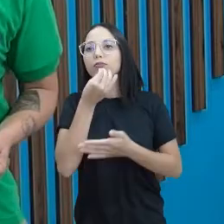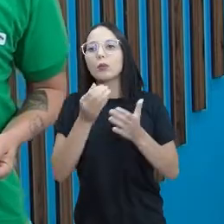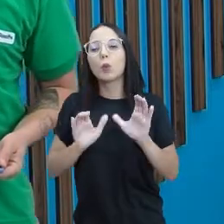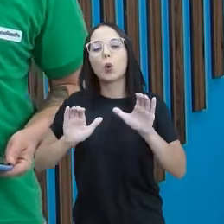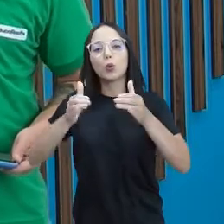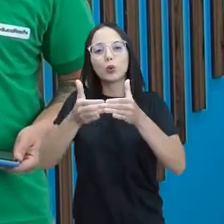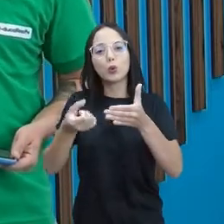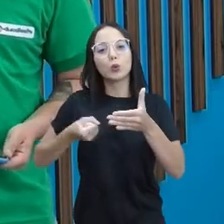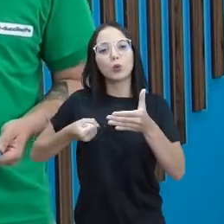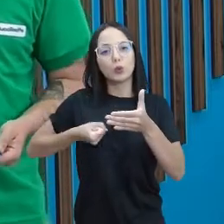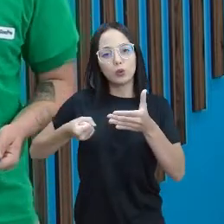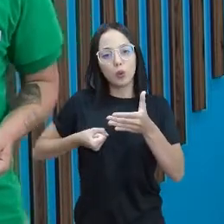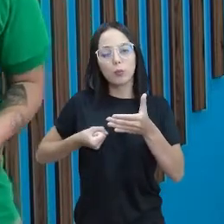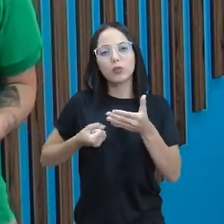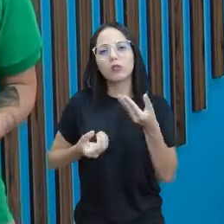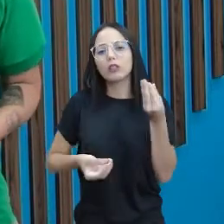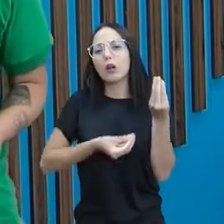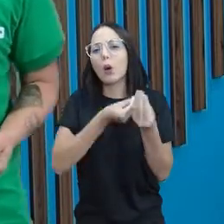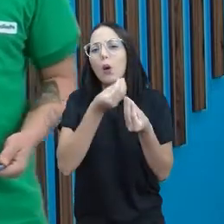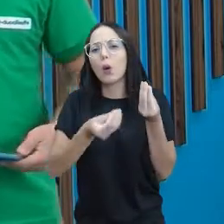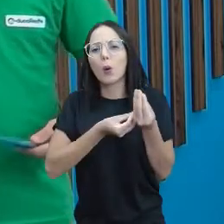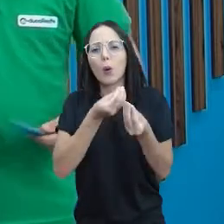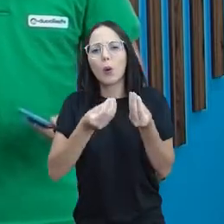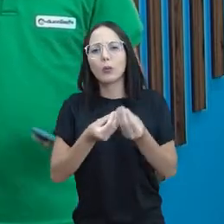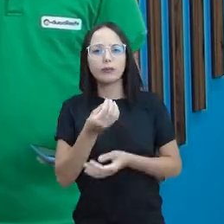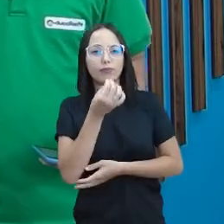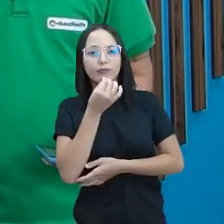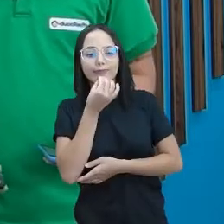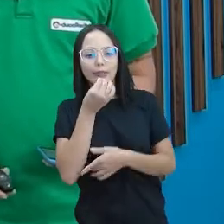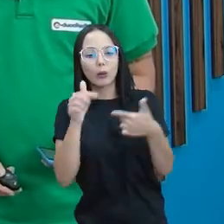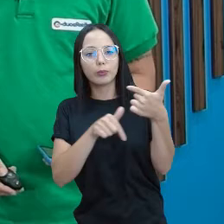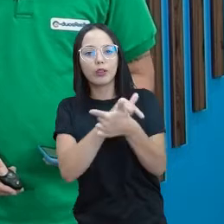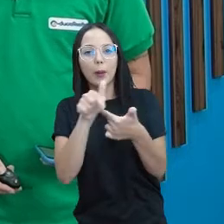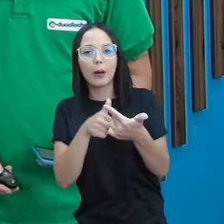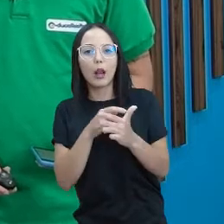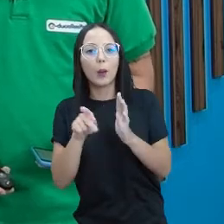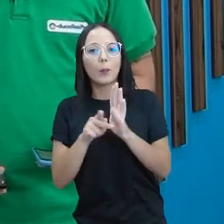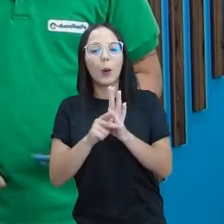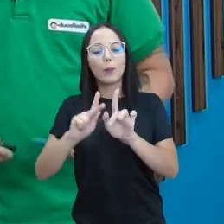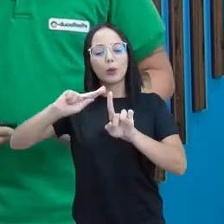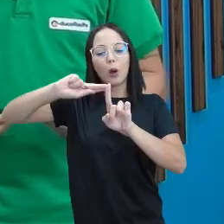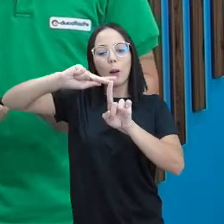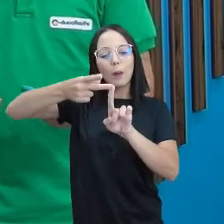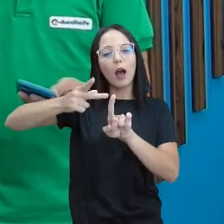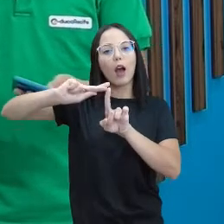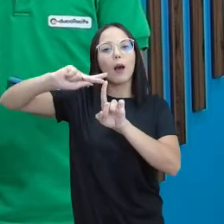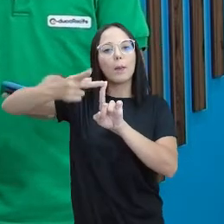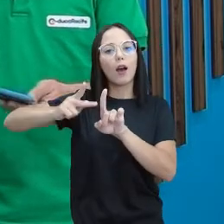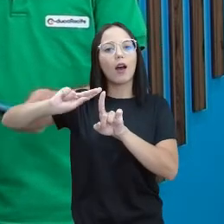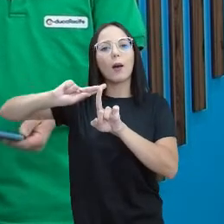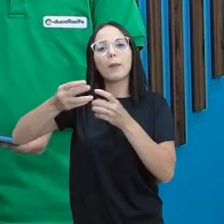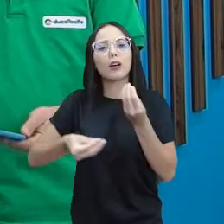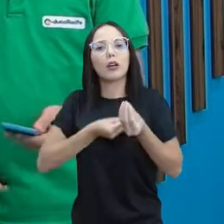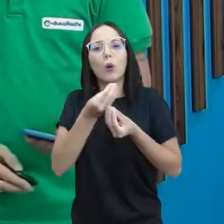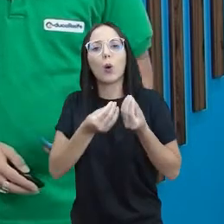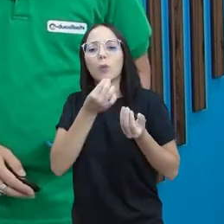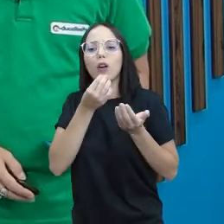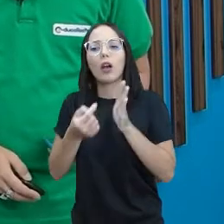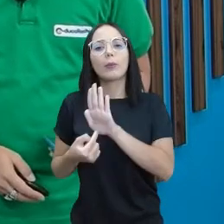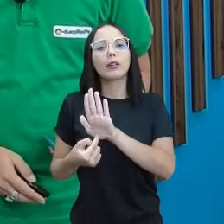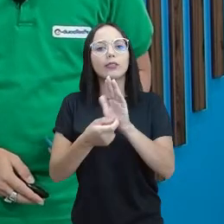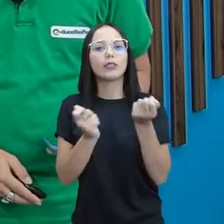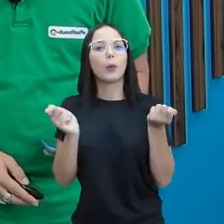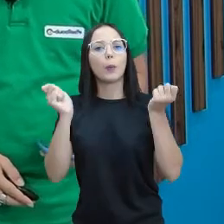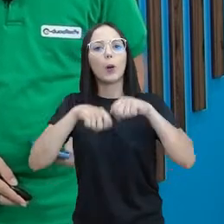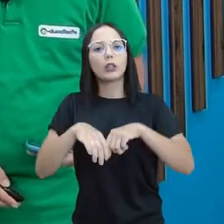conjunto dos números inteiros, como é que eu vou ficar com o trabalho da potenciação? Como é que essa representação ela